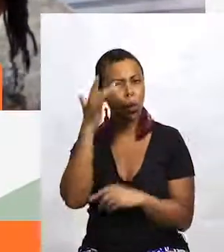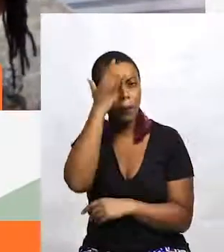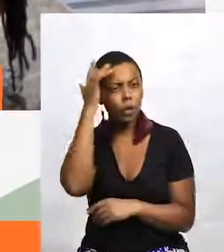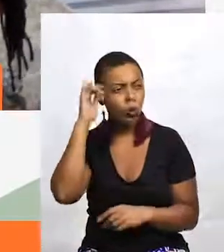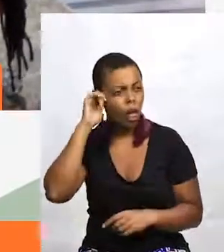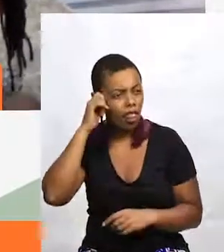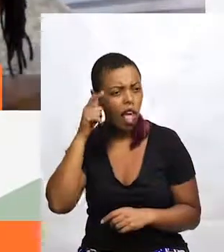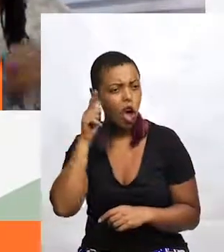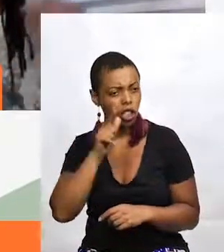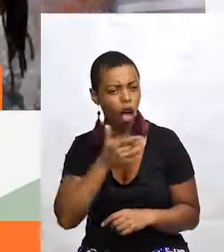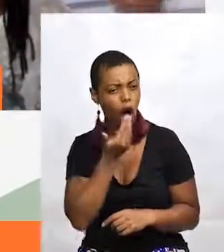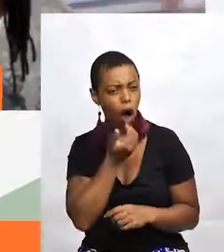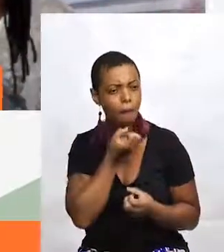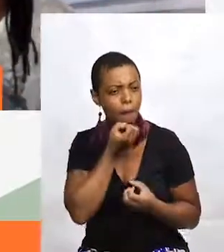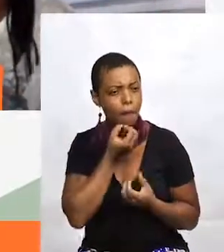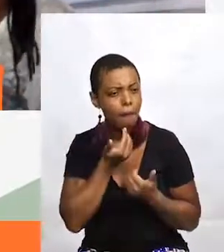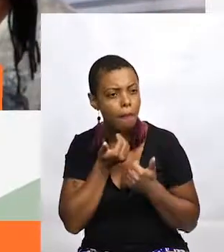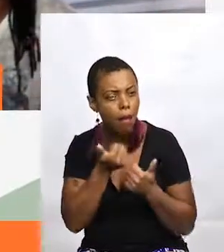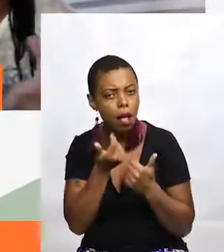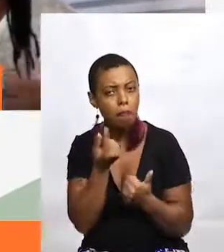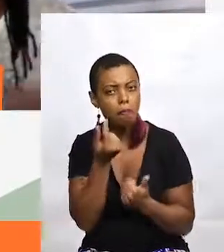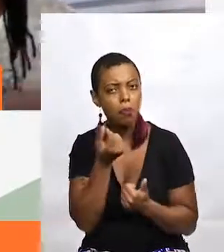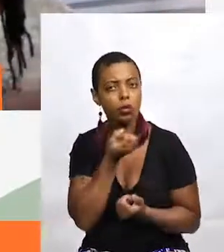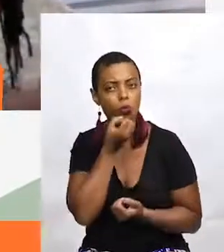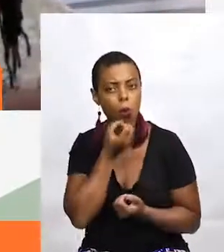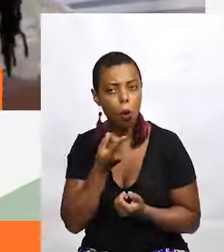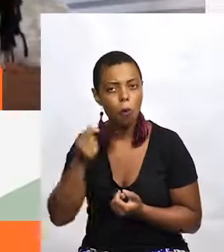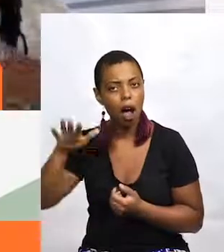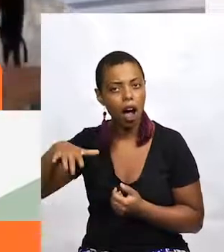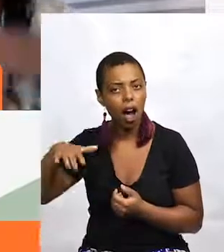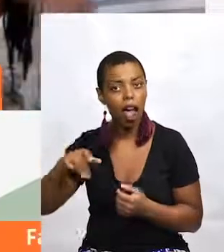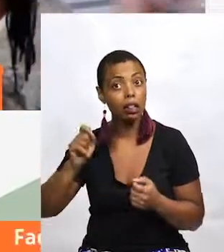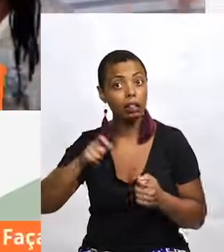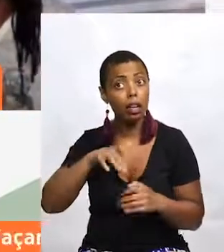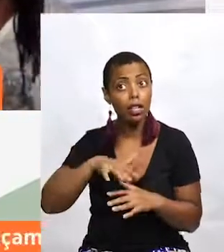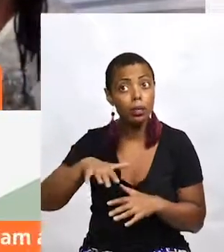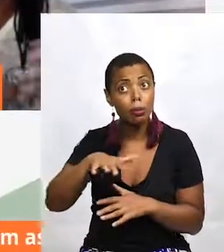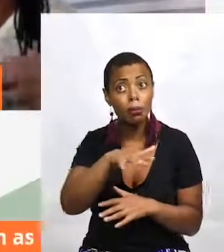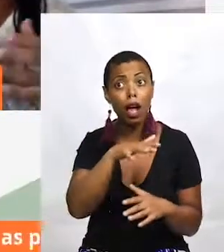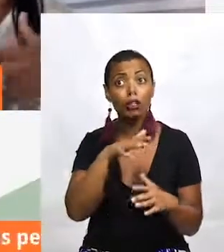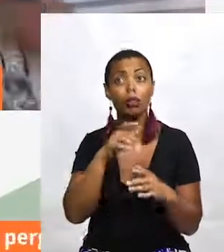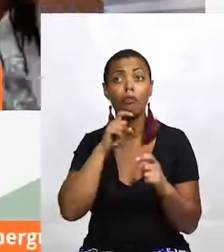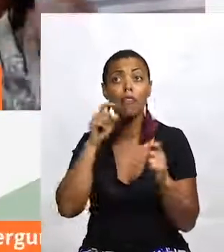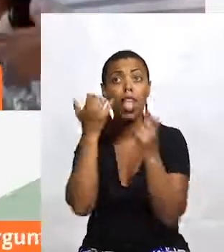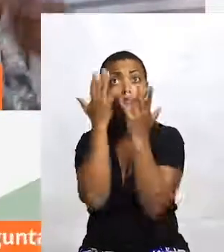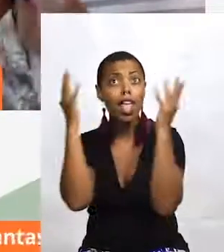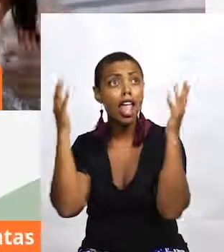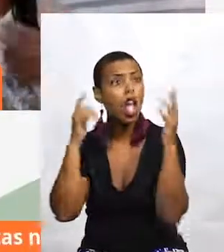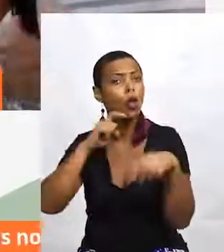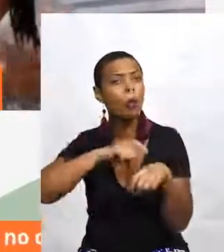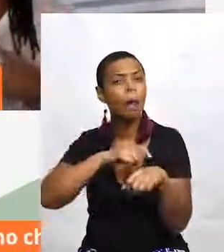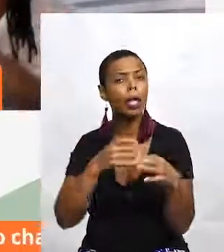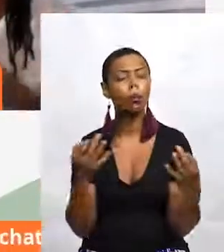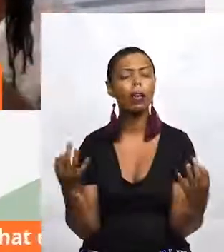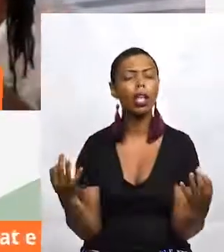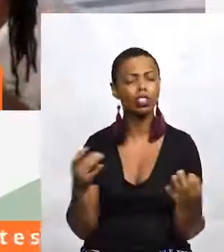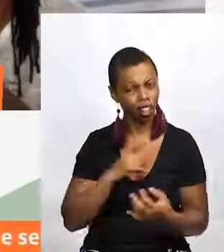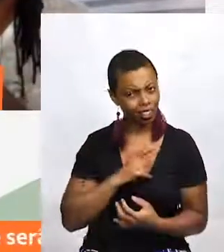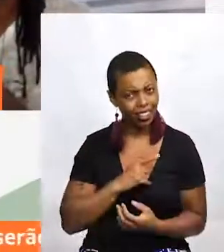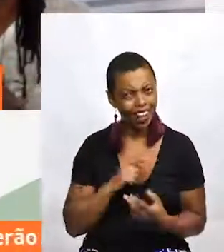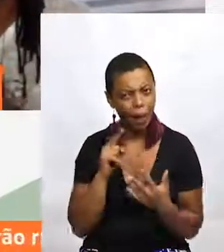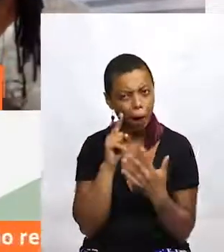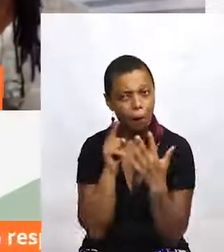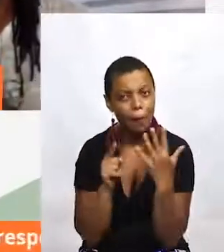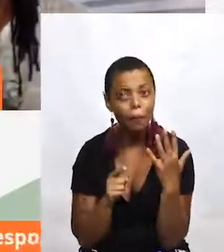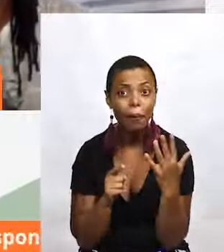à alimentação, com preço acessível, espaço para as áreas verdes, momento de meditação? Então, são esses fatores que vão